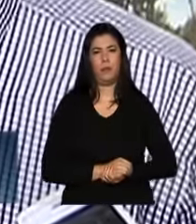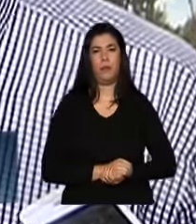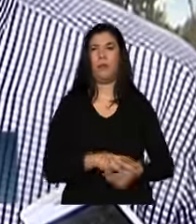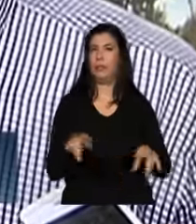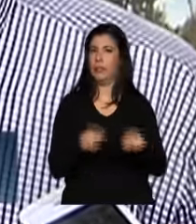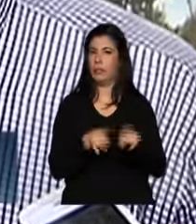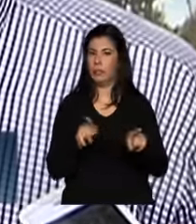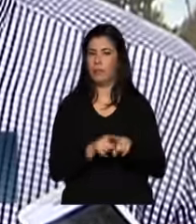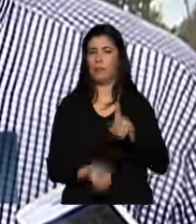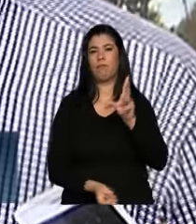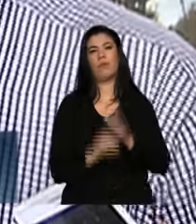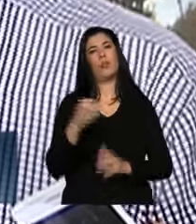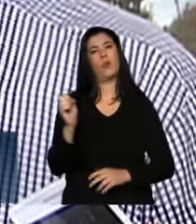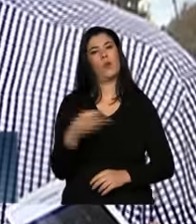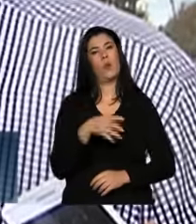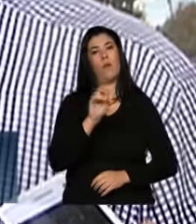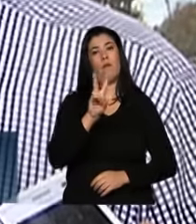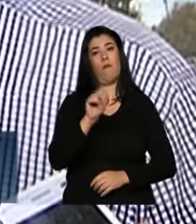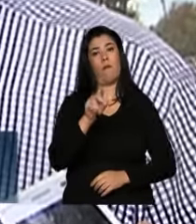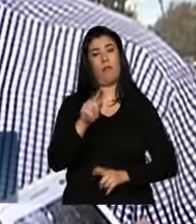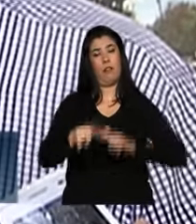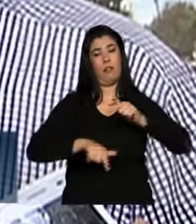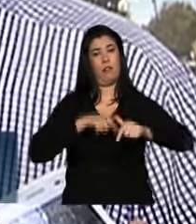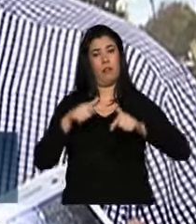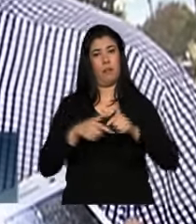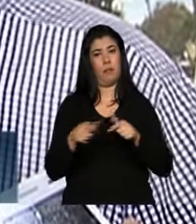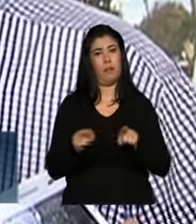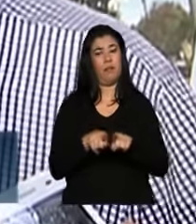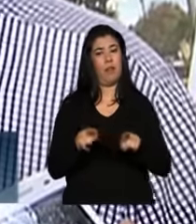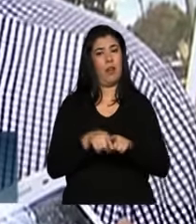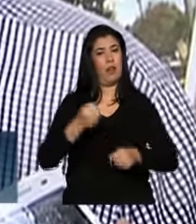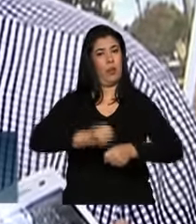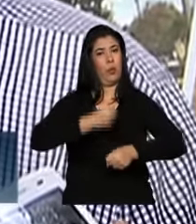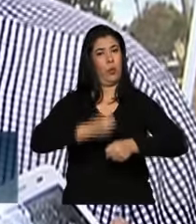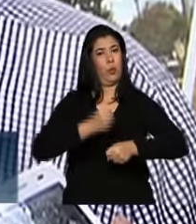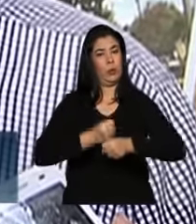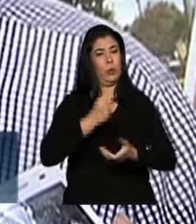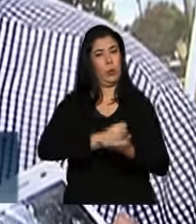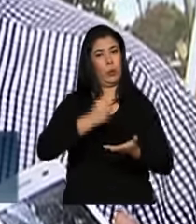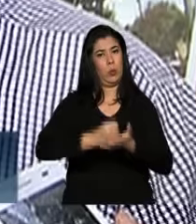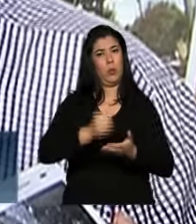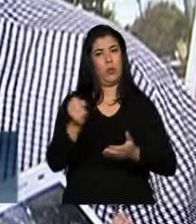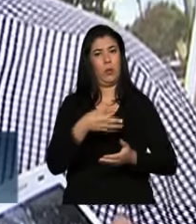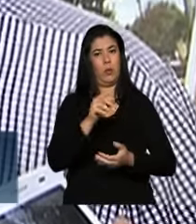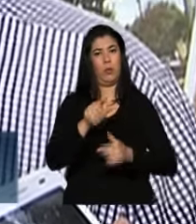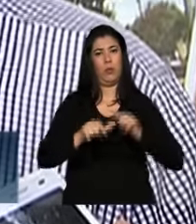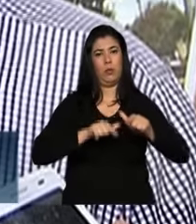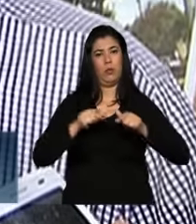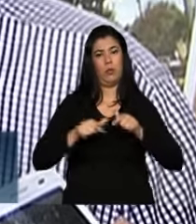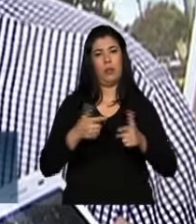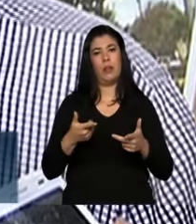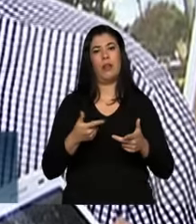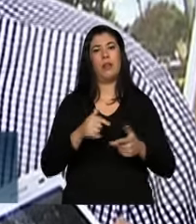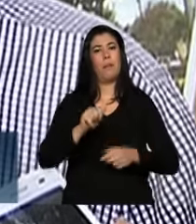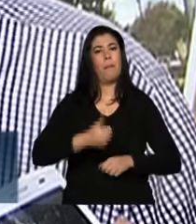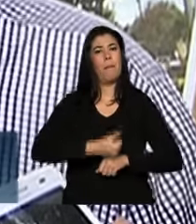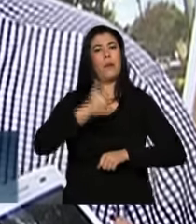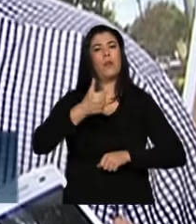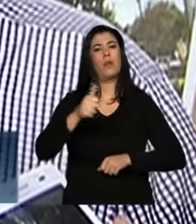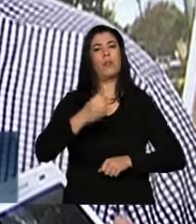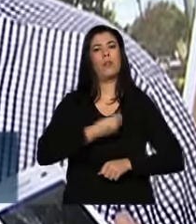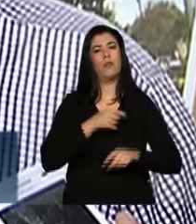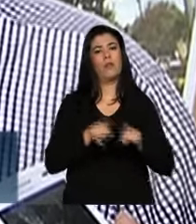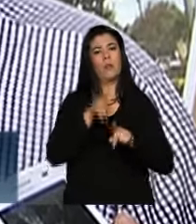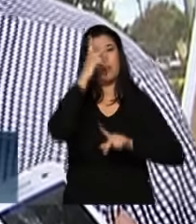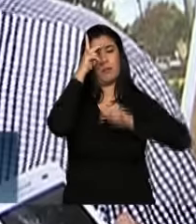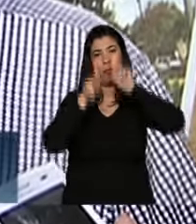Além da geração de emprego que os empreendimentos geram, ele traz também uma melhor qualidade de vida para a